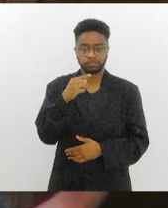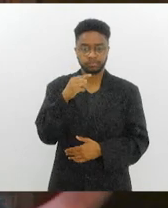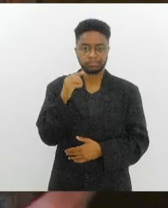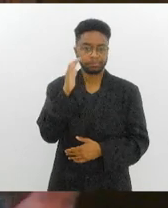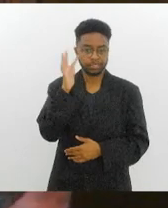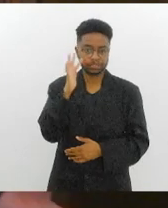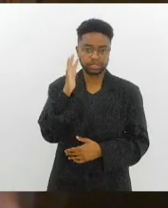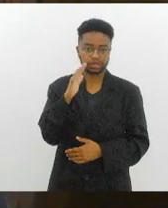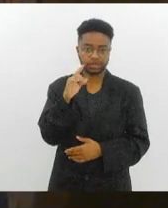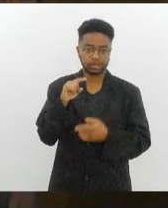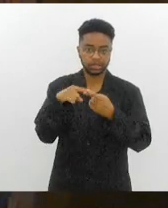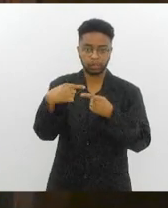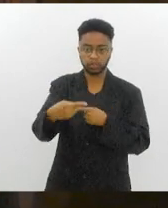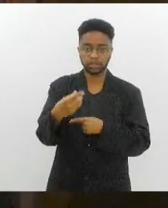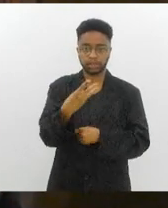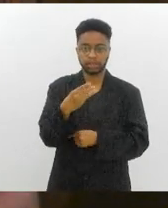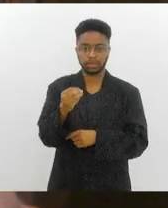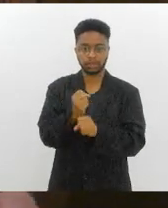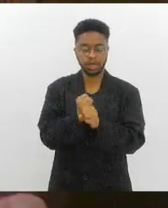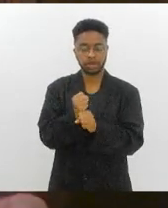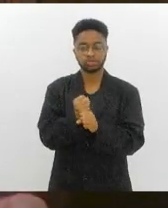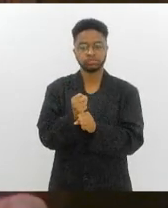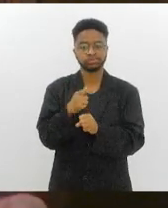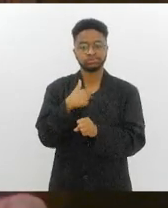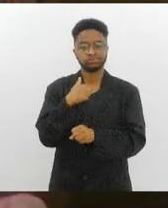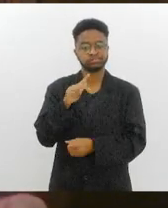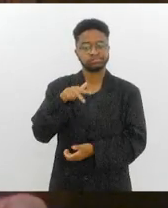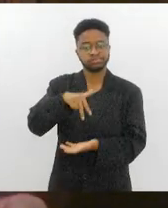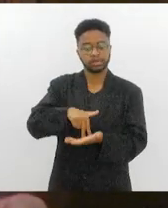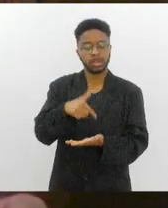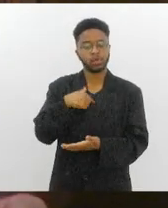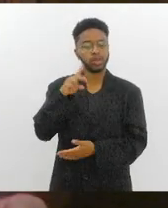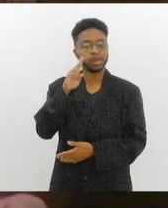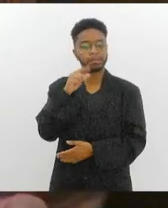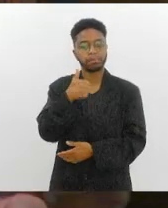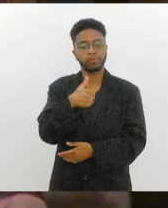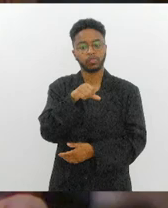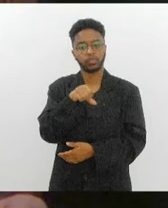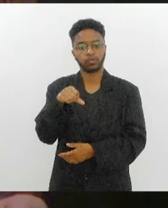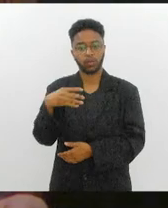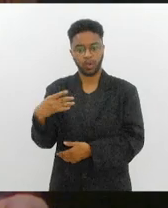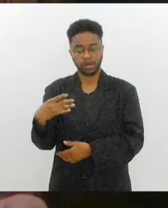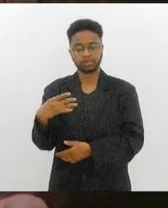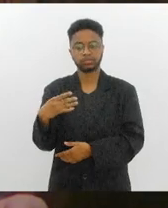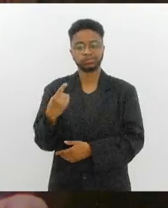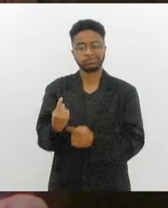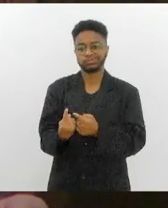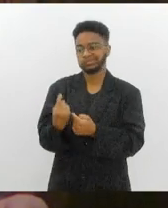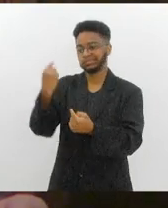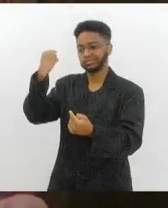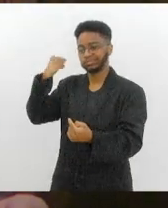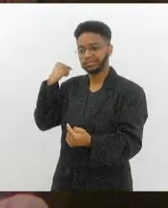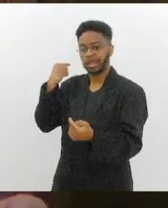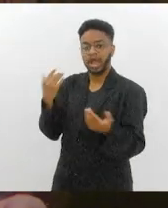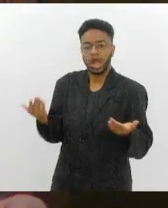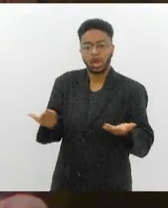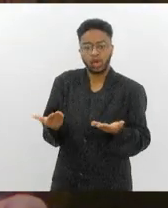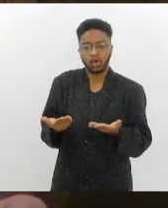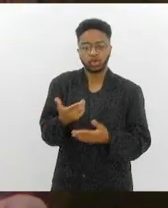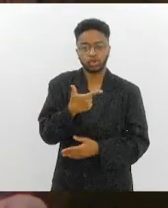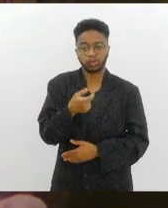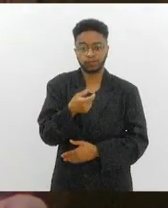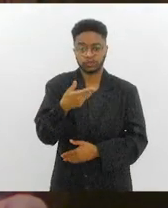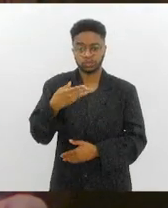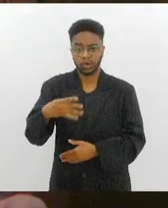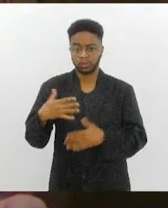estaria aqui 30 anos depois, eu fico me lembrando de 1994, E hoje, 2024, é